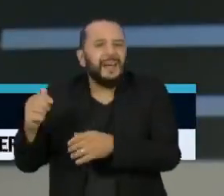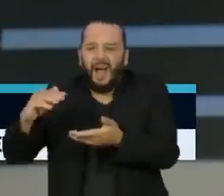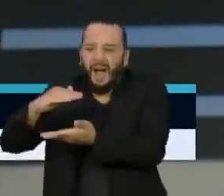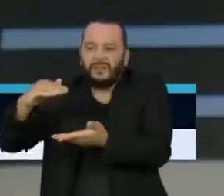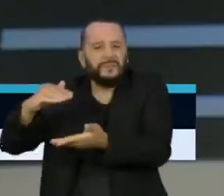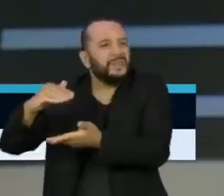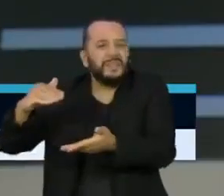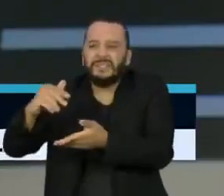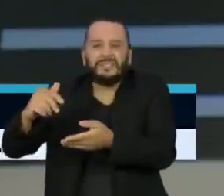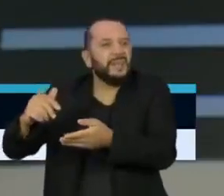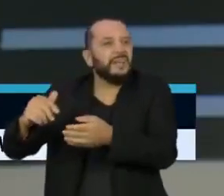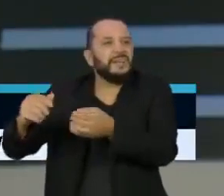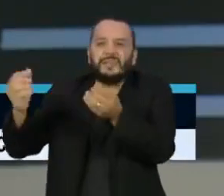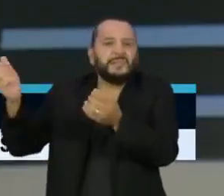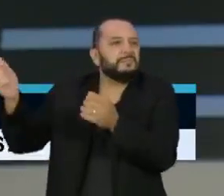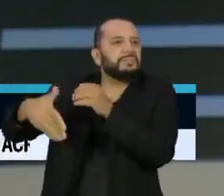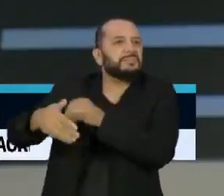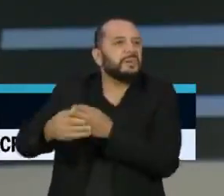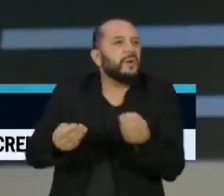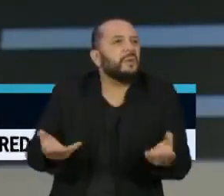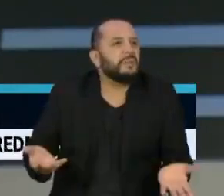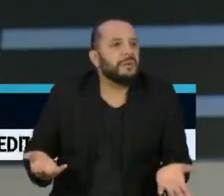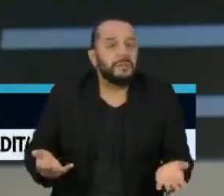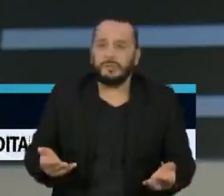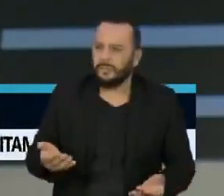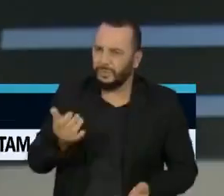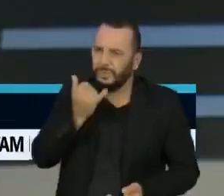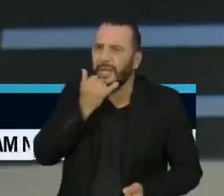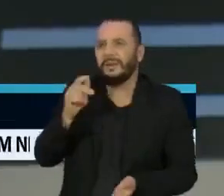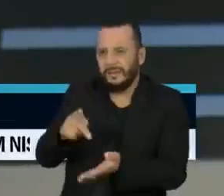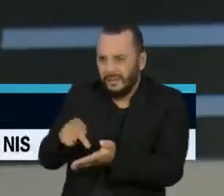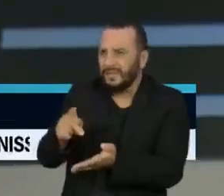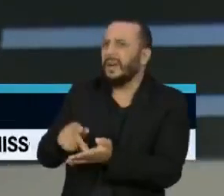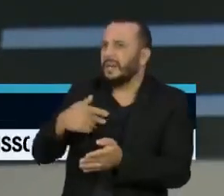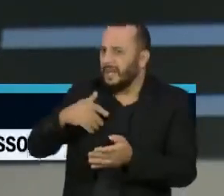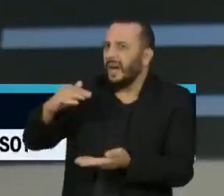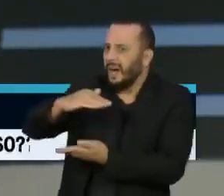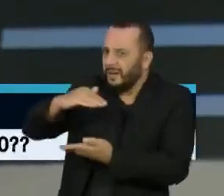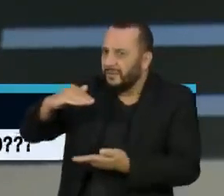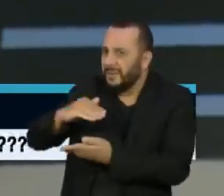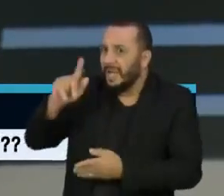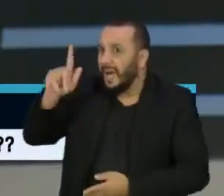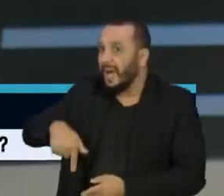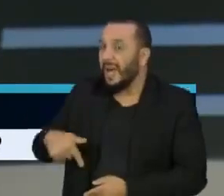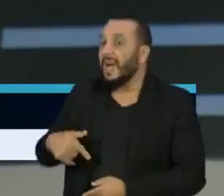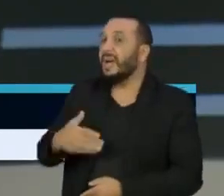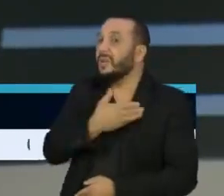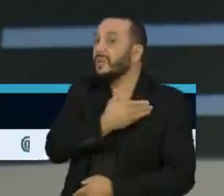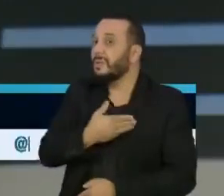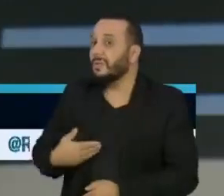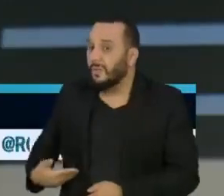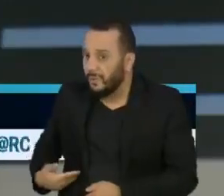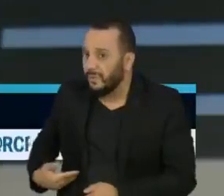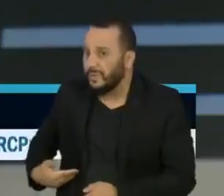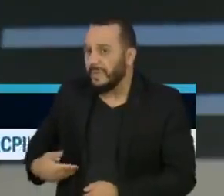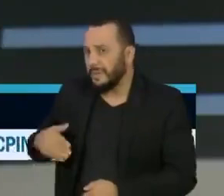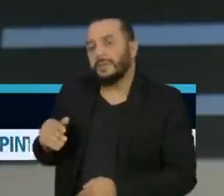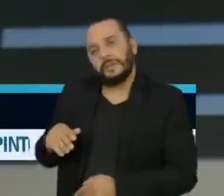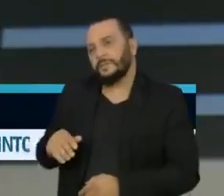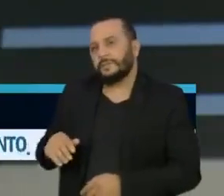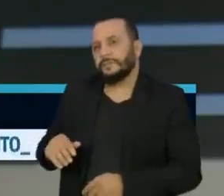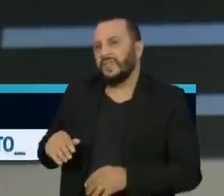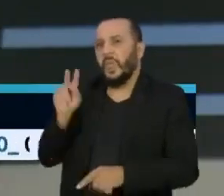Anvisa, antes de mais nada, tem que ser reconhecida como um organismo de Estado, ela não é de governo. E ela tem, por